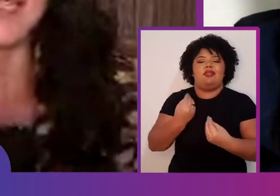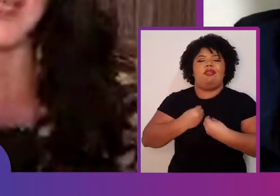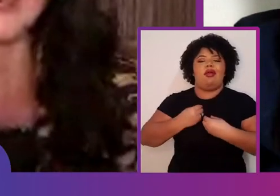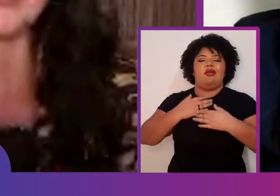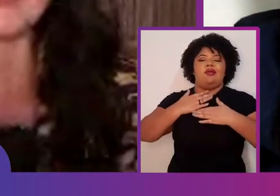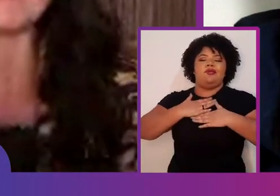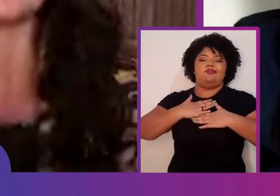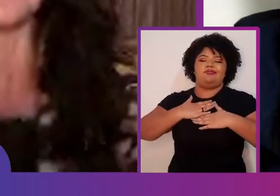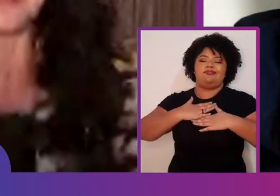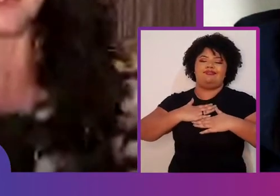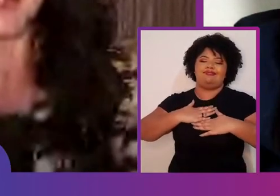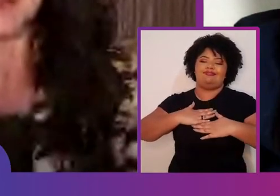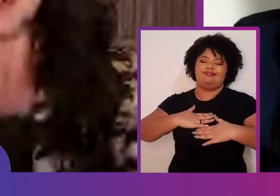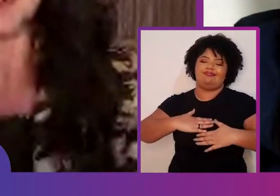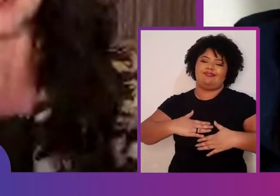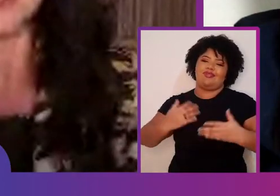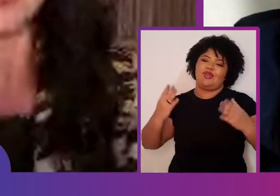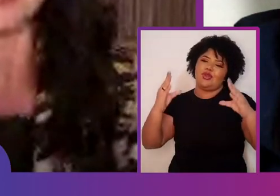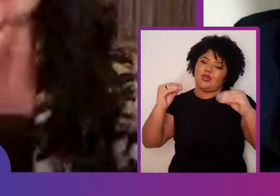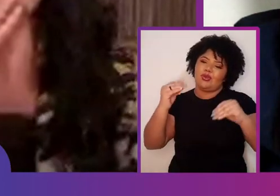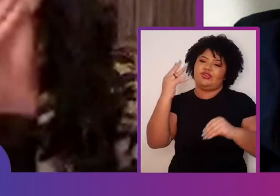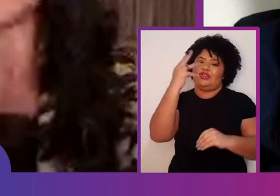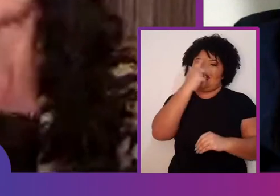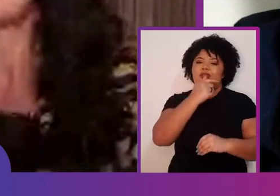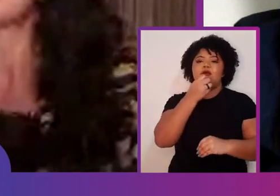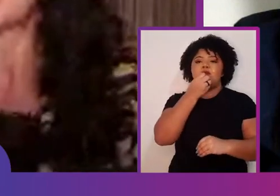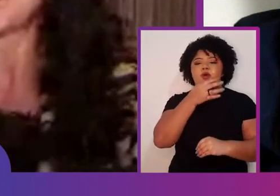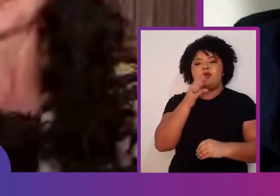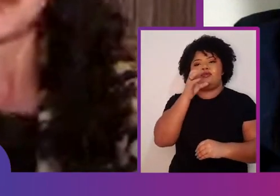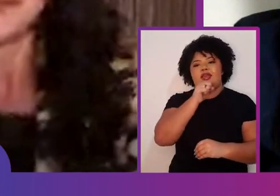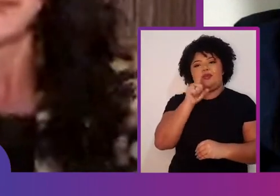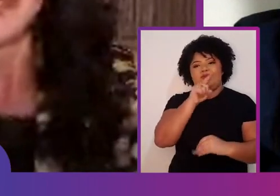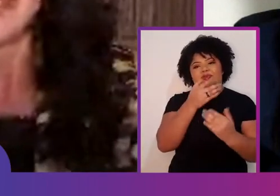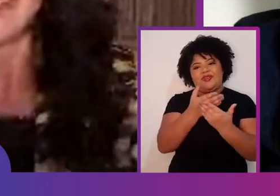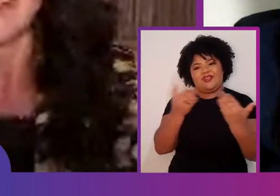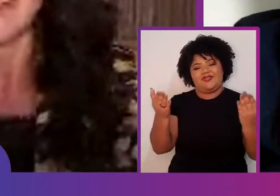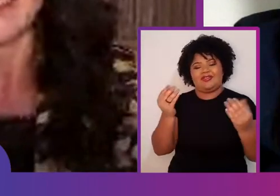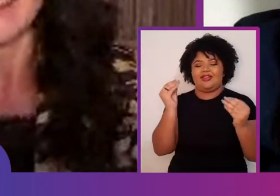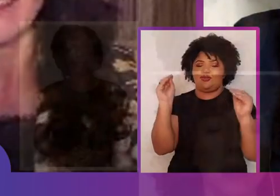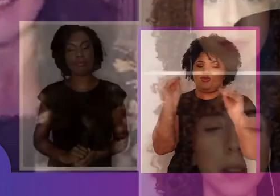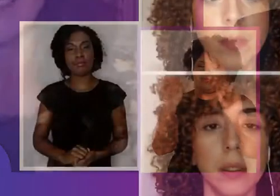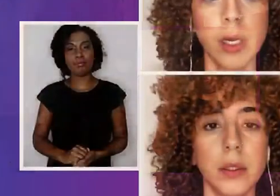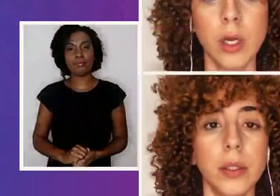tenha uma linda noite, um bom fim de semana para todos vocês. Beijo, até a próxima.